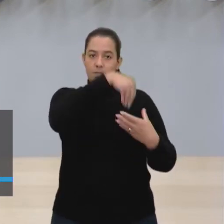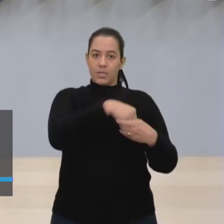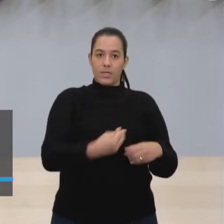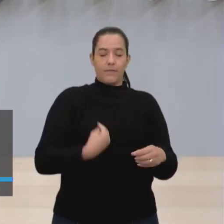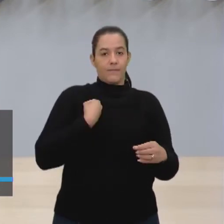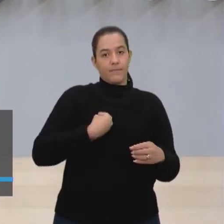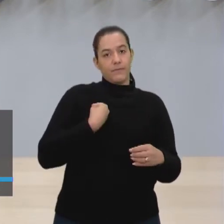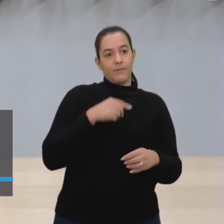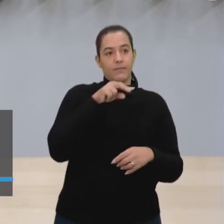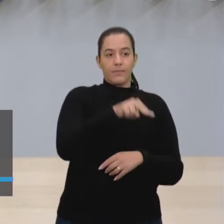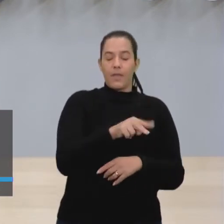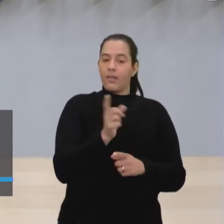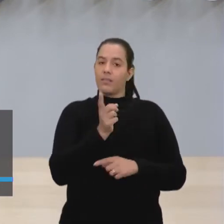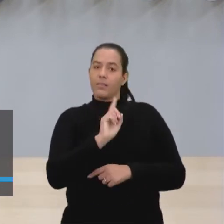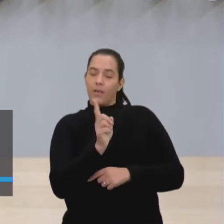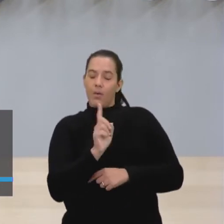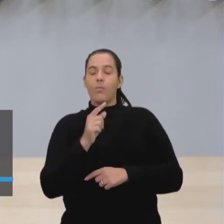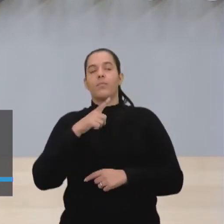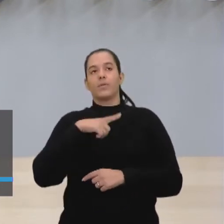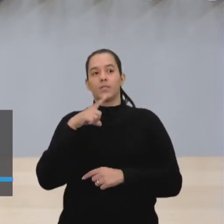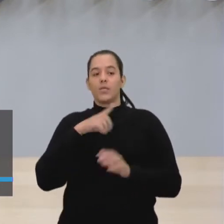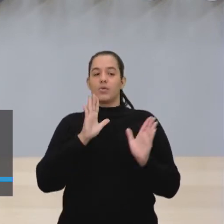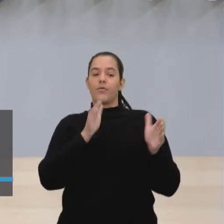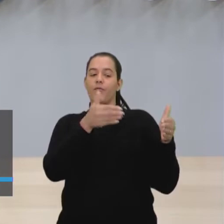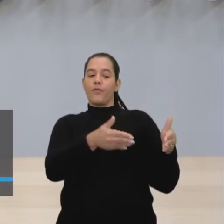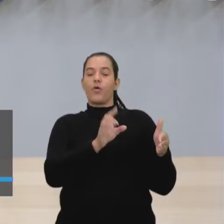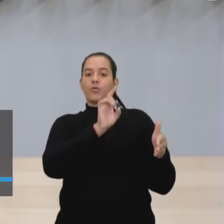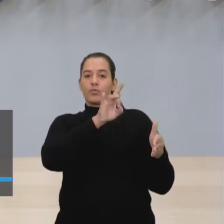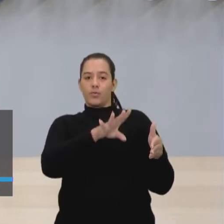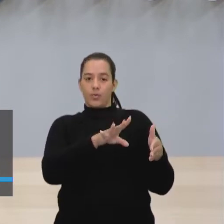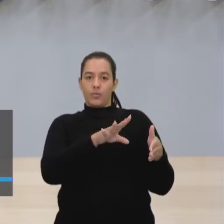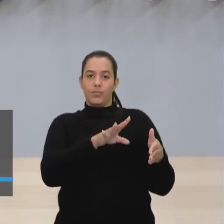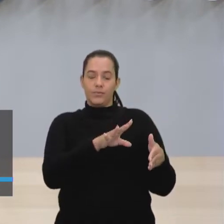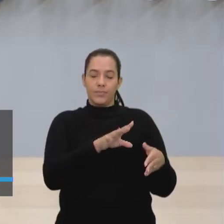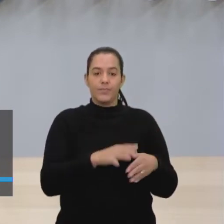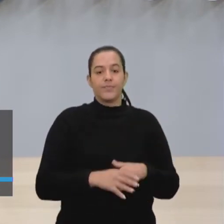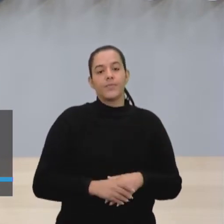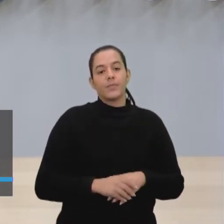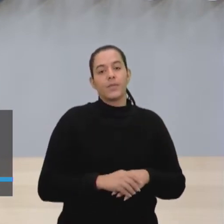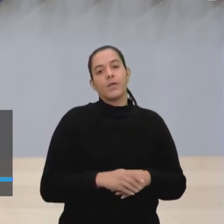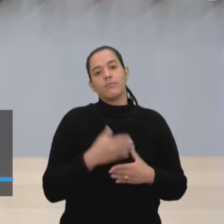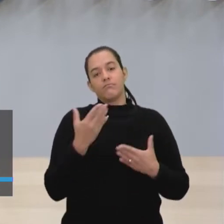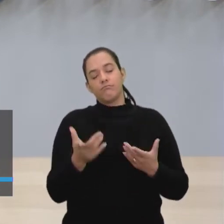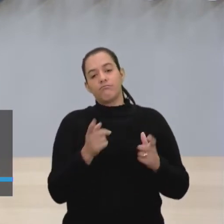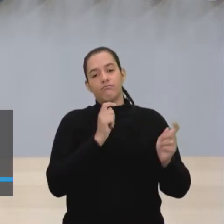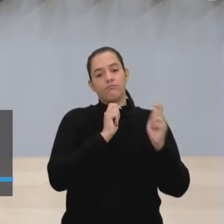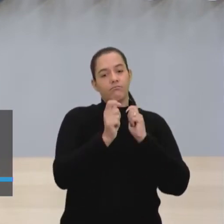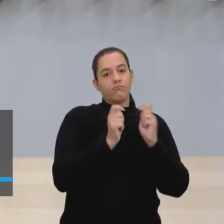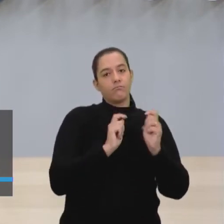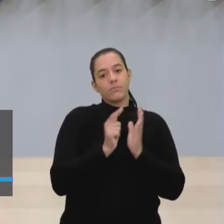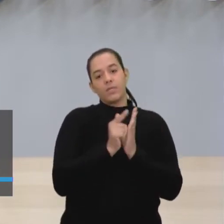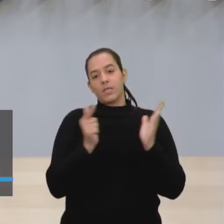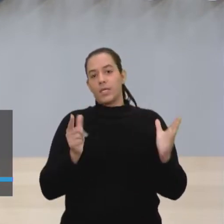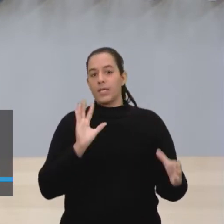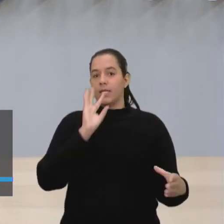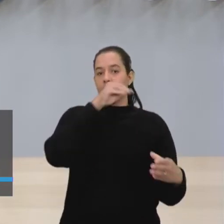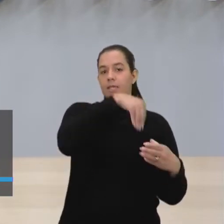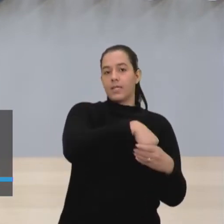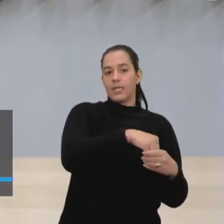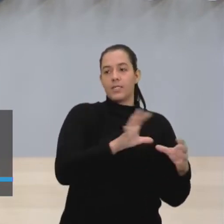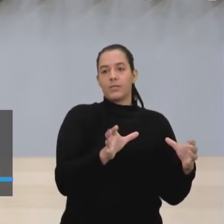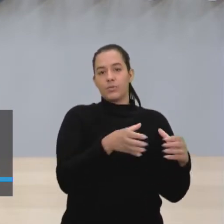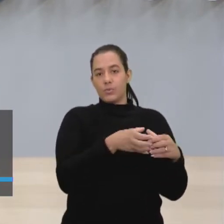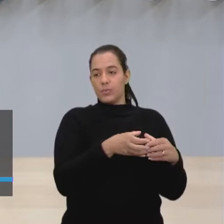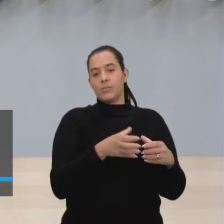que têm vistas voltadas para as questões da comunidade. Então, de repente, a empresa, o veículo jornalístico, ele não faz parte daquela